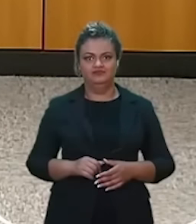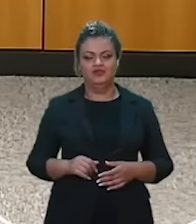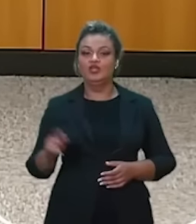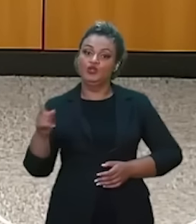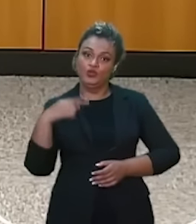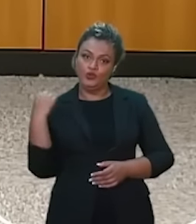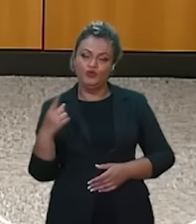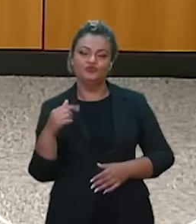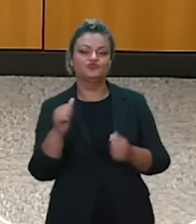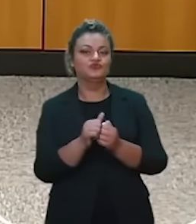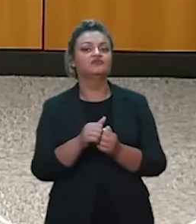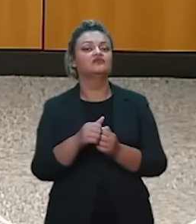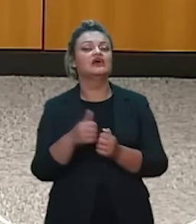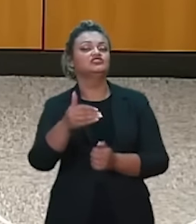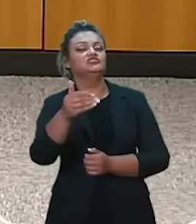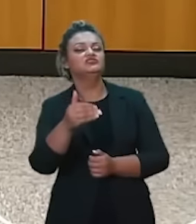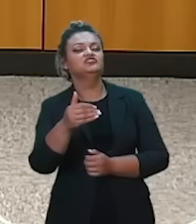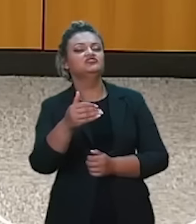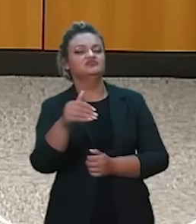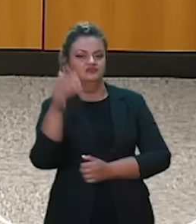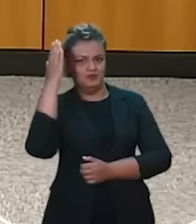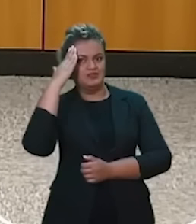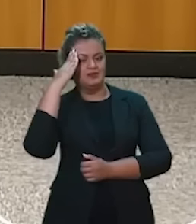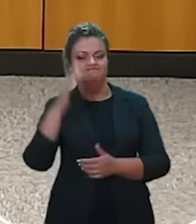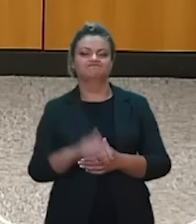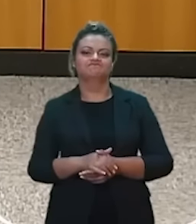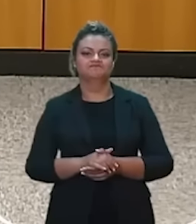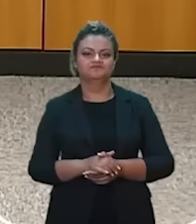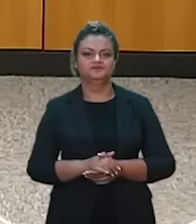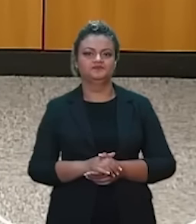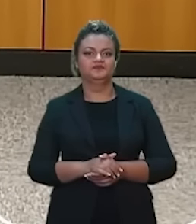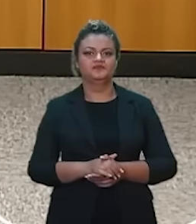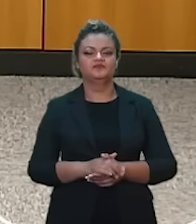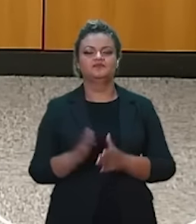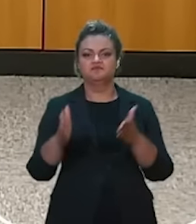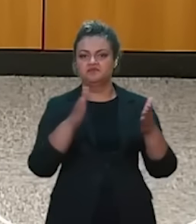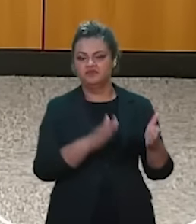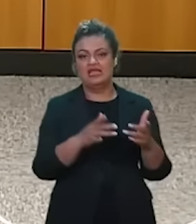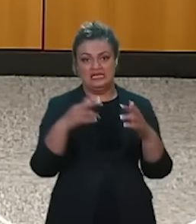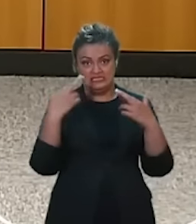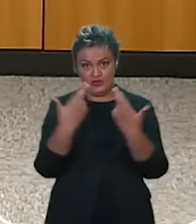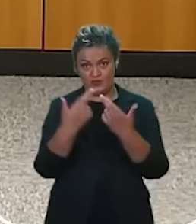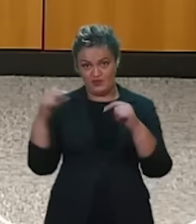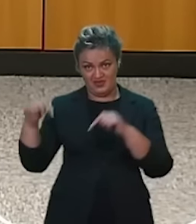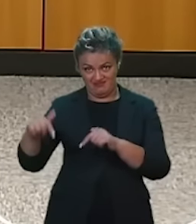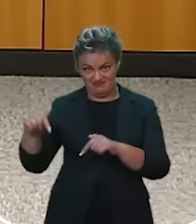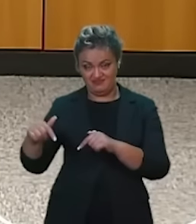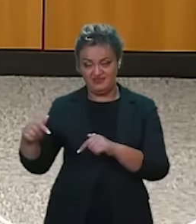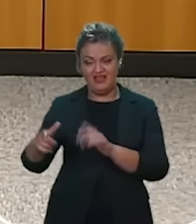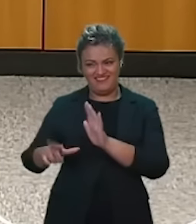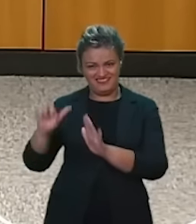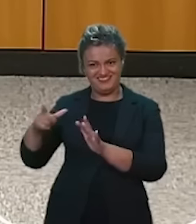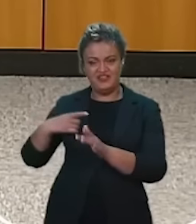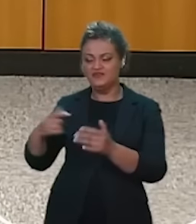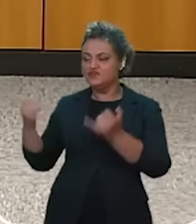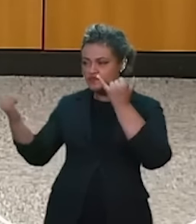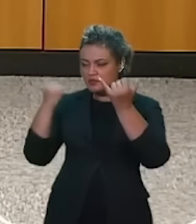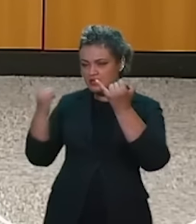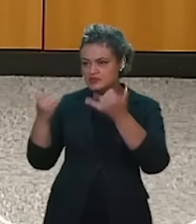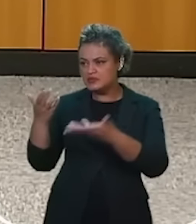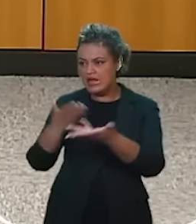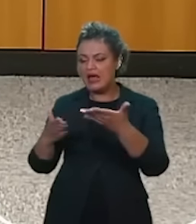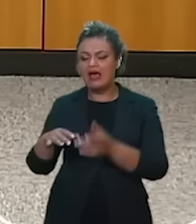juntos saberemos no momento processualmente adequado em relação à reunião foi um repasse de informações de